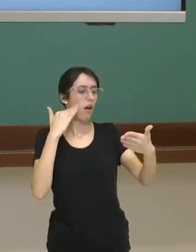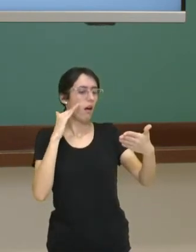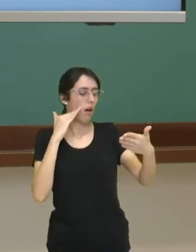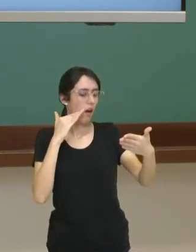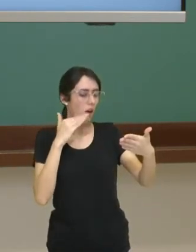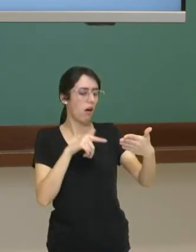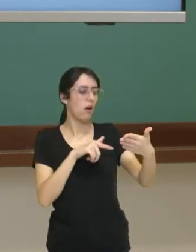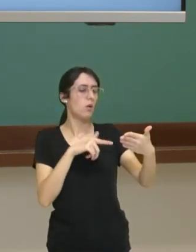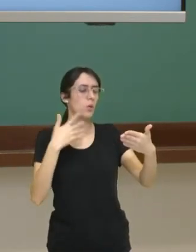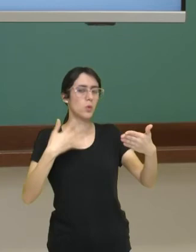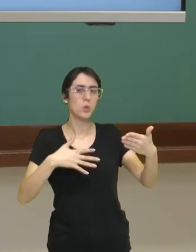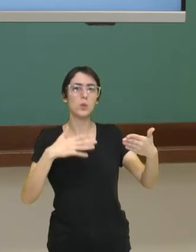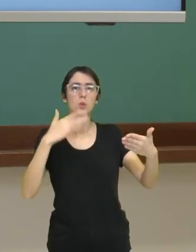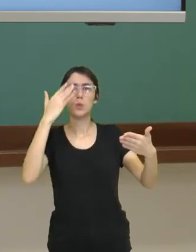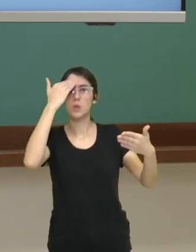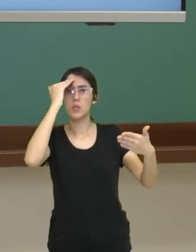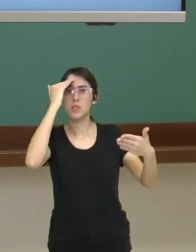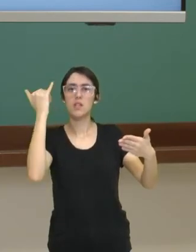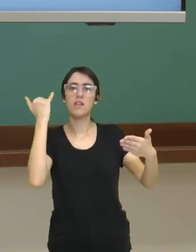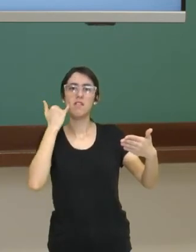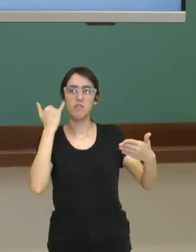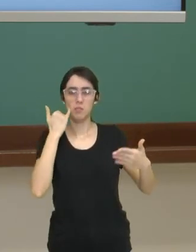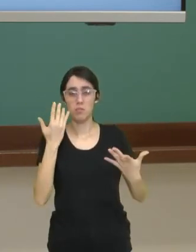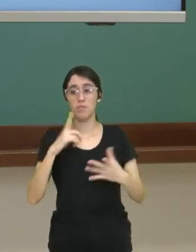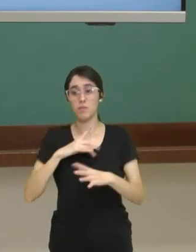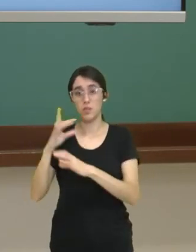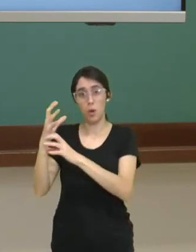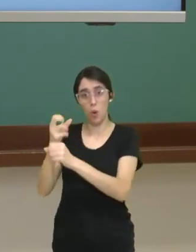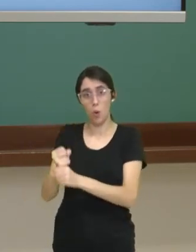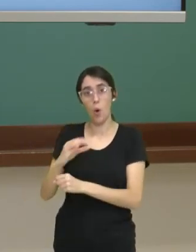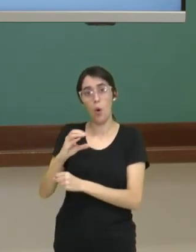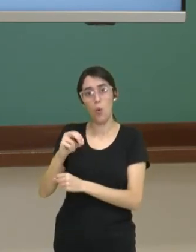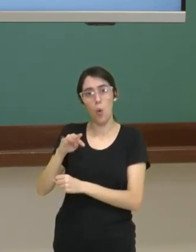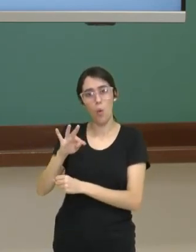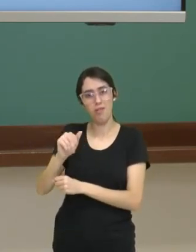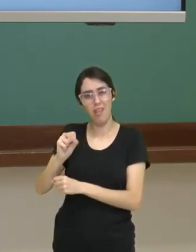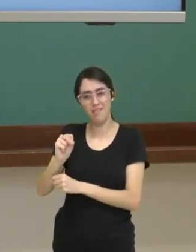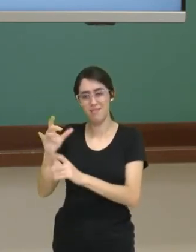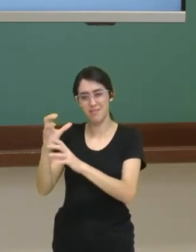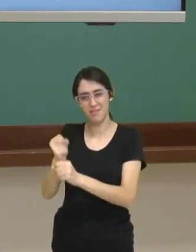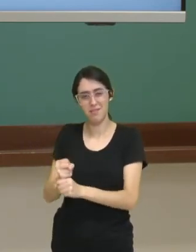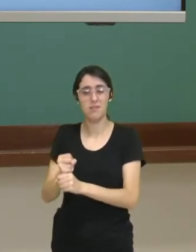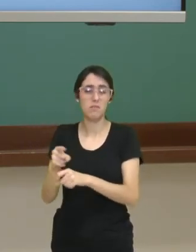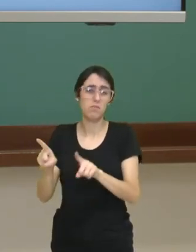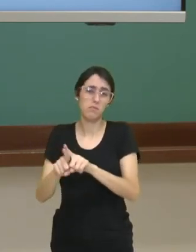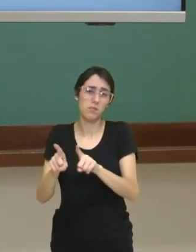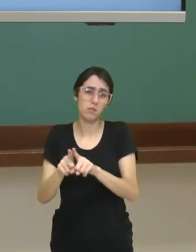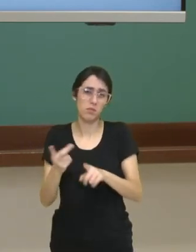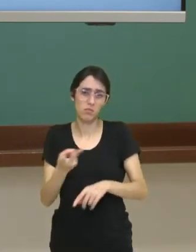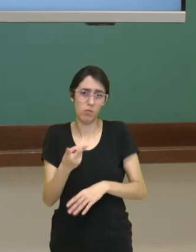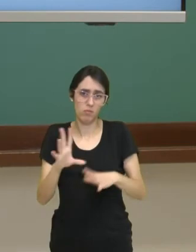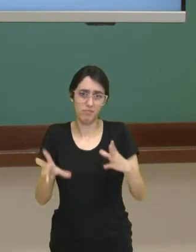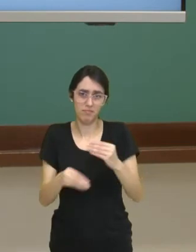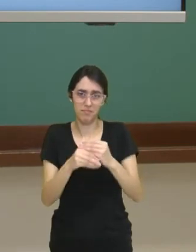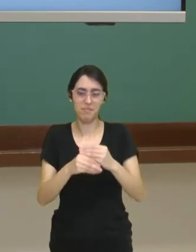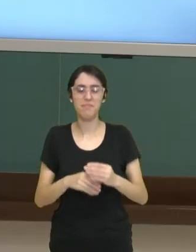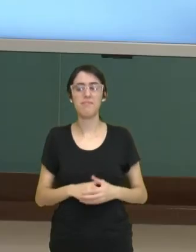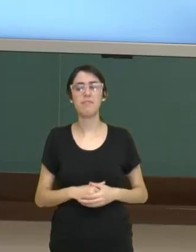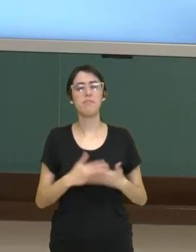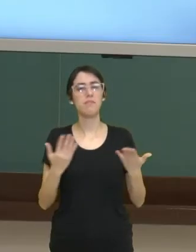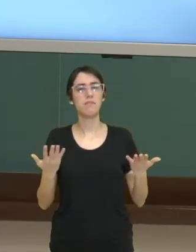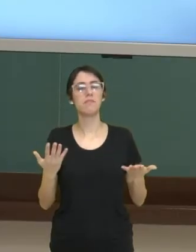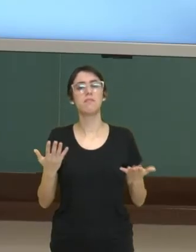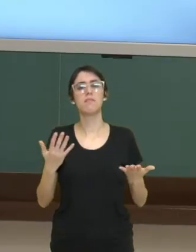dentro da matemática. As contas são apenas consequência para a gente poder chegar lá, tranquilo? Então vamos fazer a análise